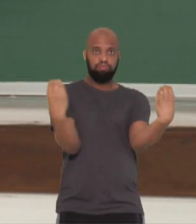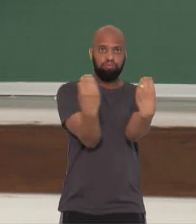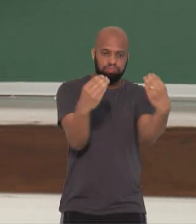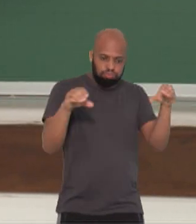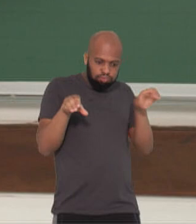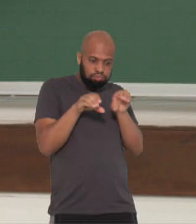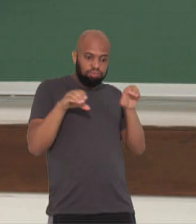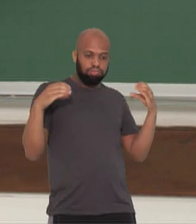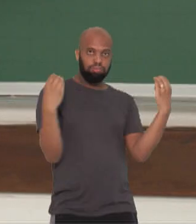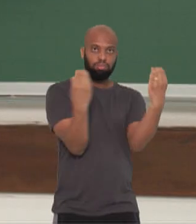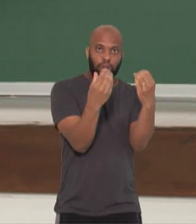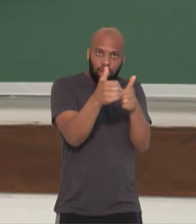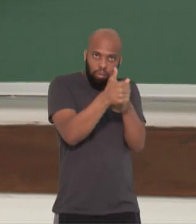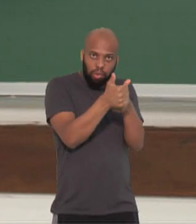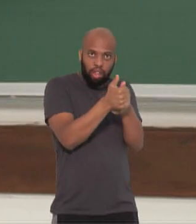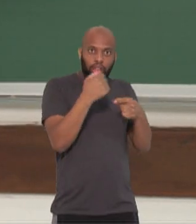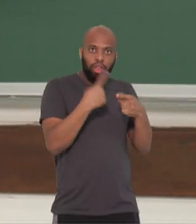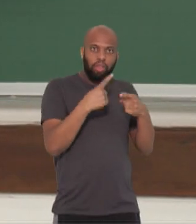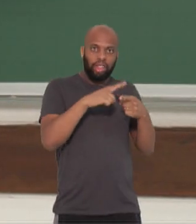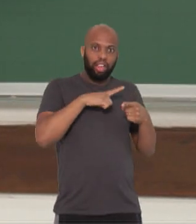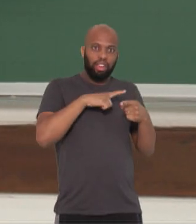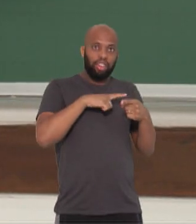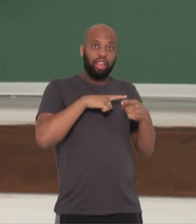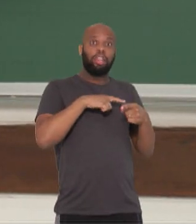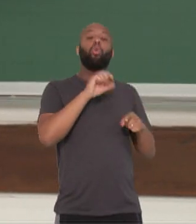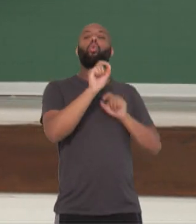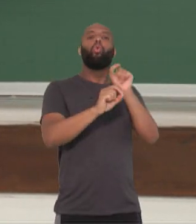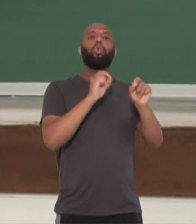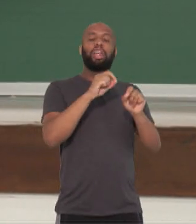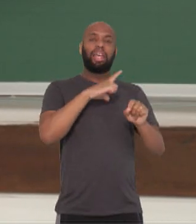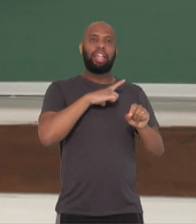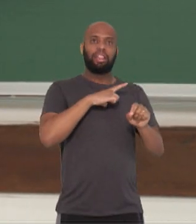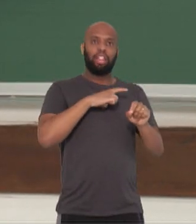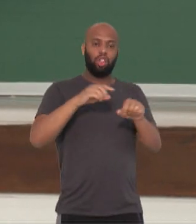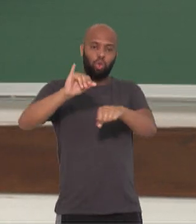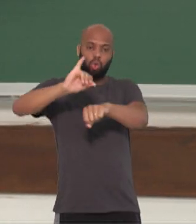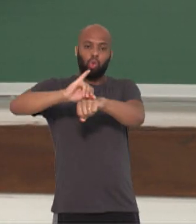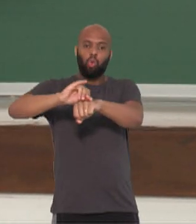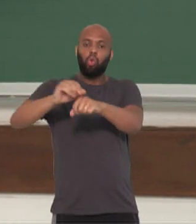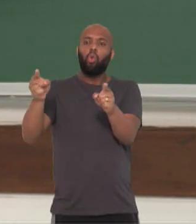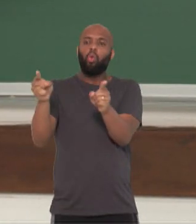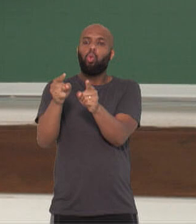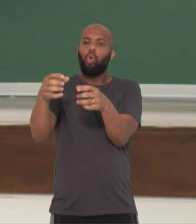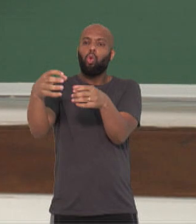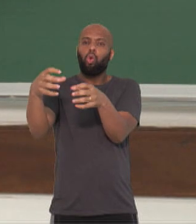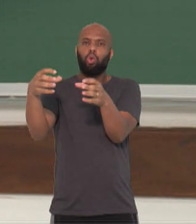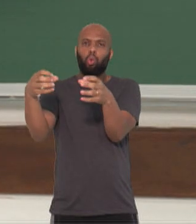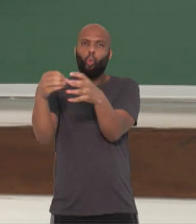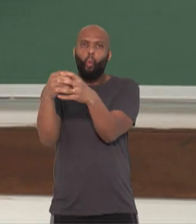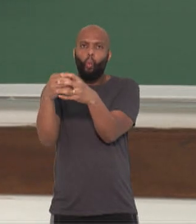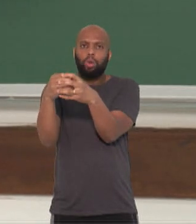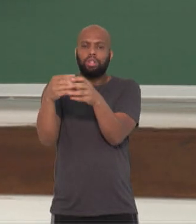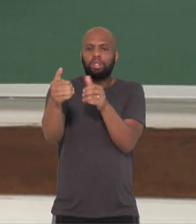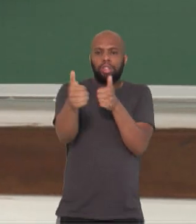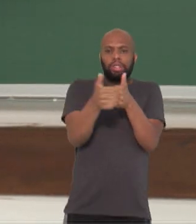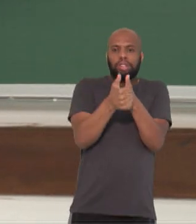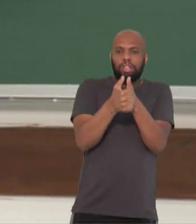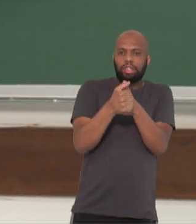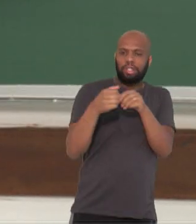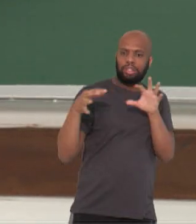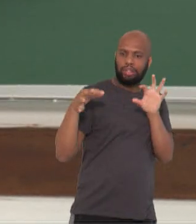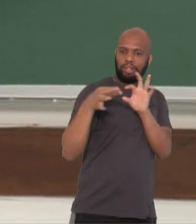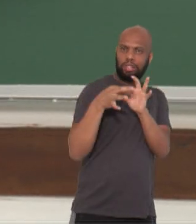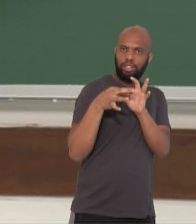distorção faz com que corpos menores fiquem presos a essa distorção. Isso é chamado interação de